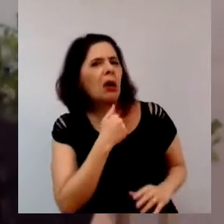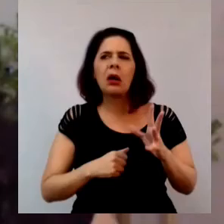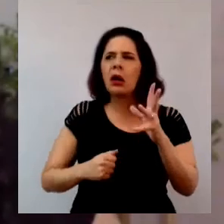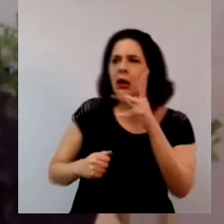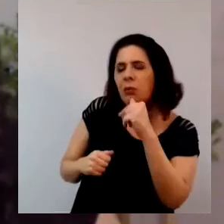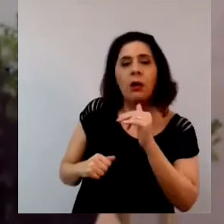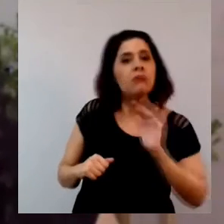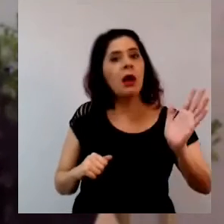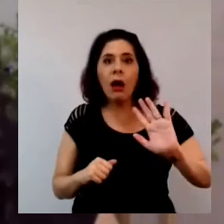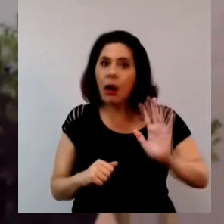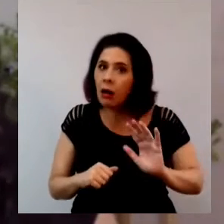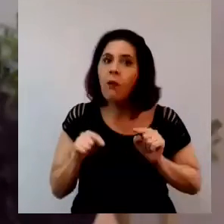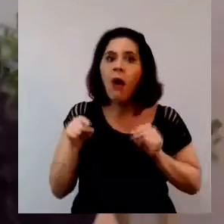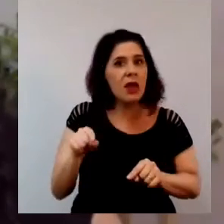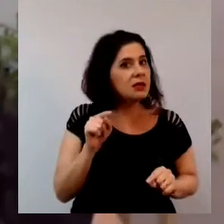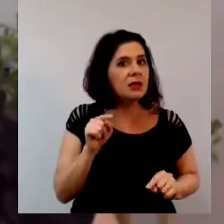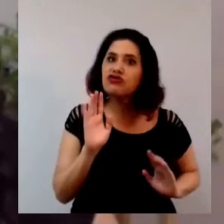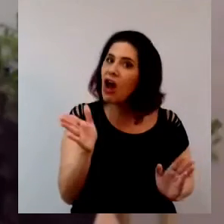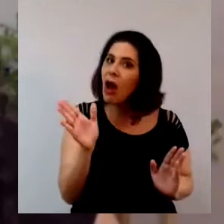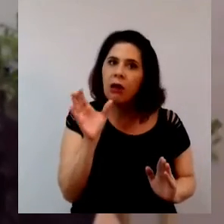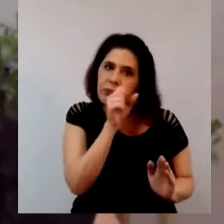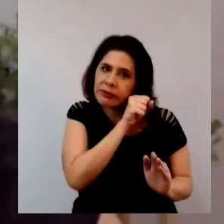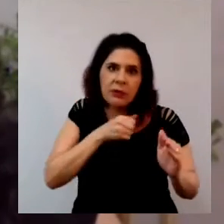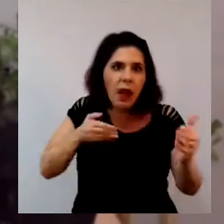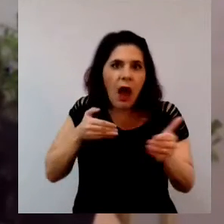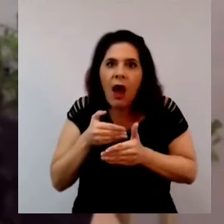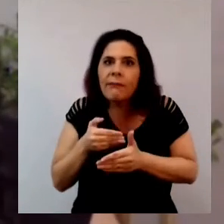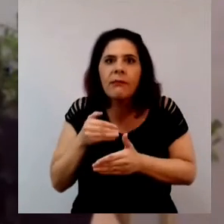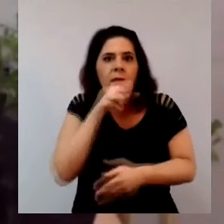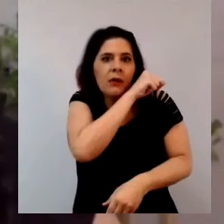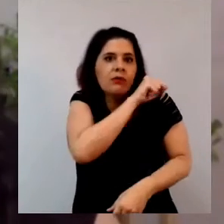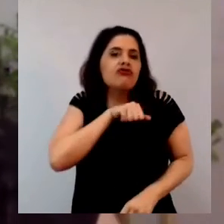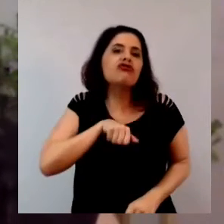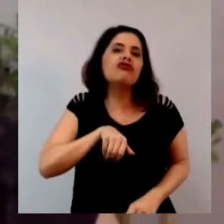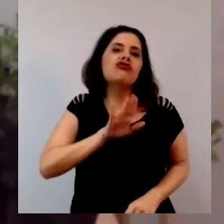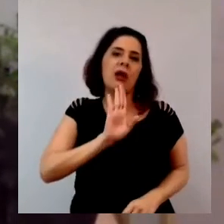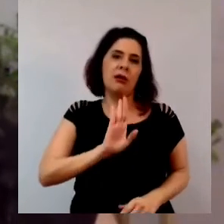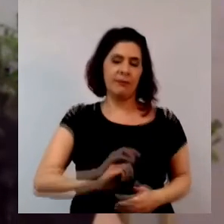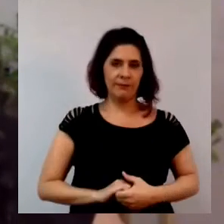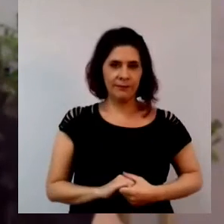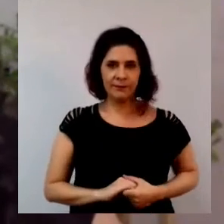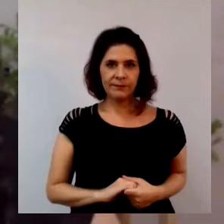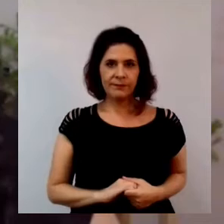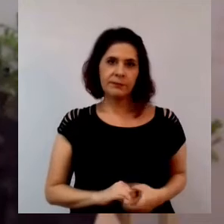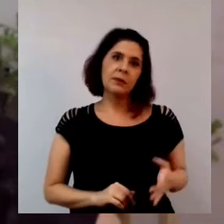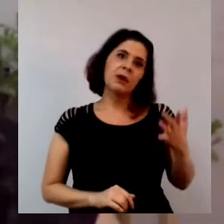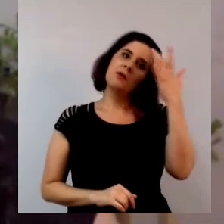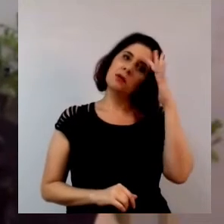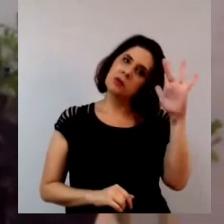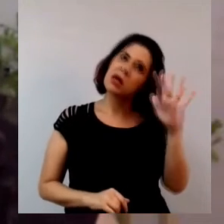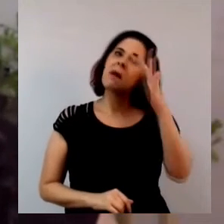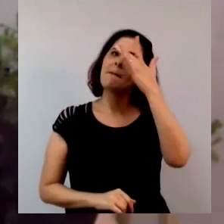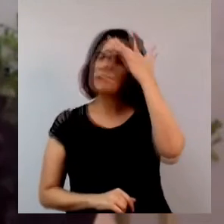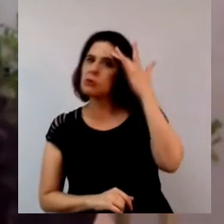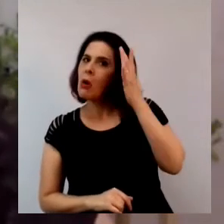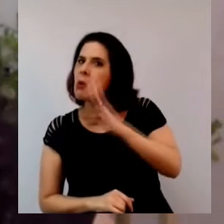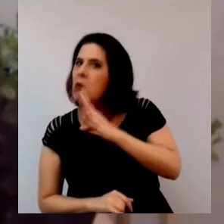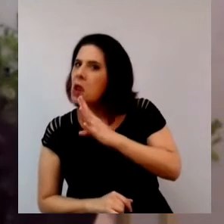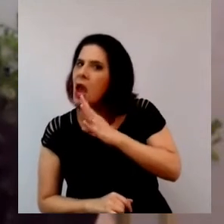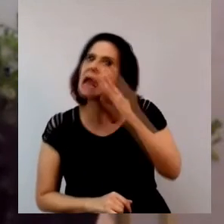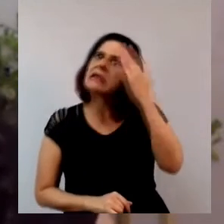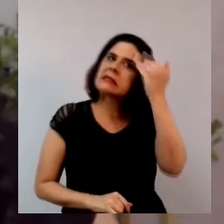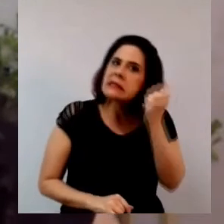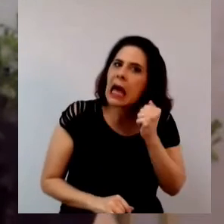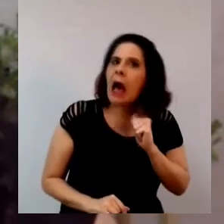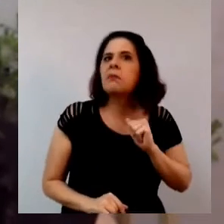imensurável. Então, não sei se algumas pessoas já sabem, talvez sim, porque isso já foi um